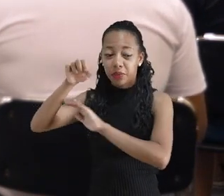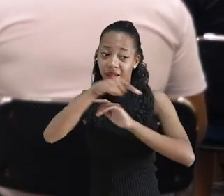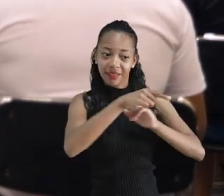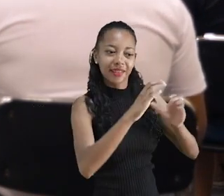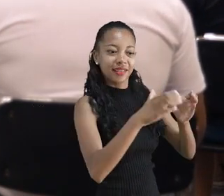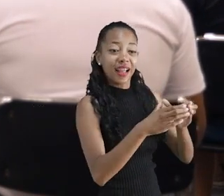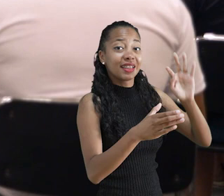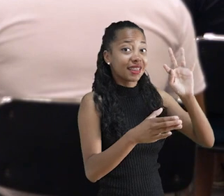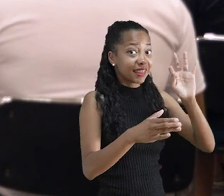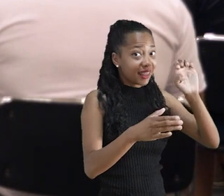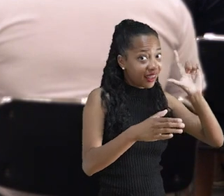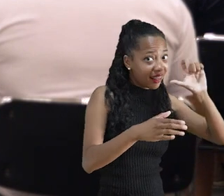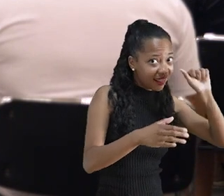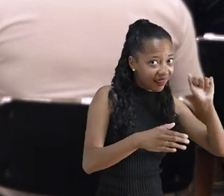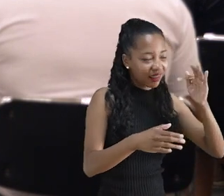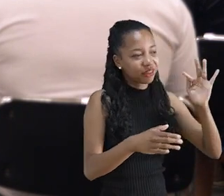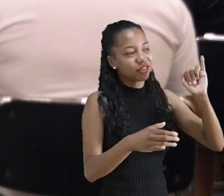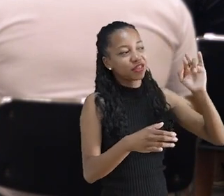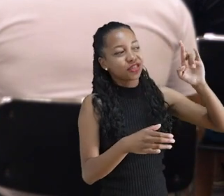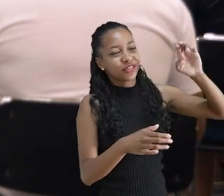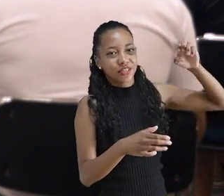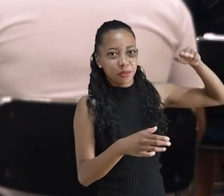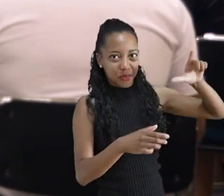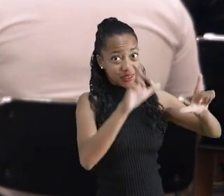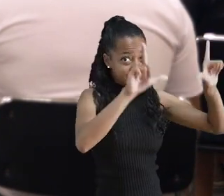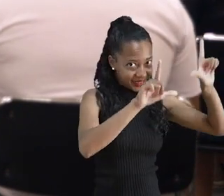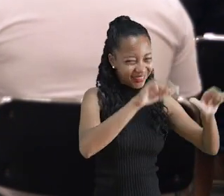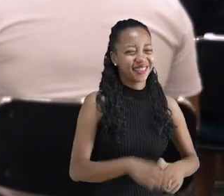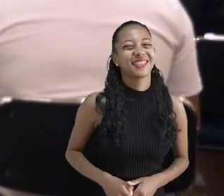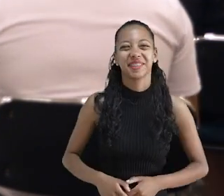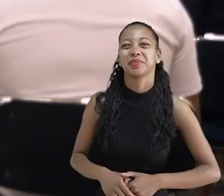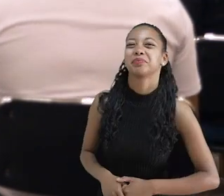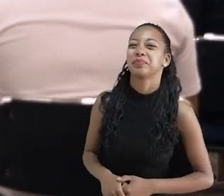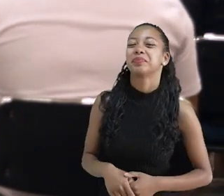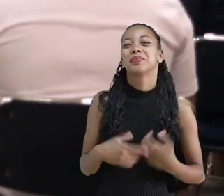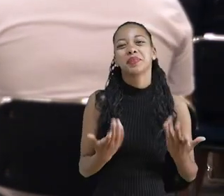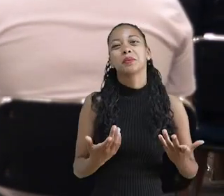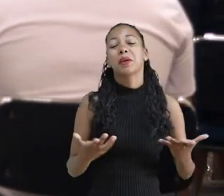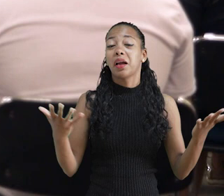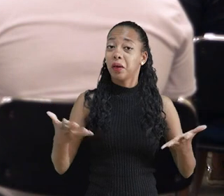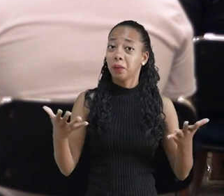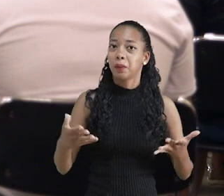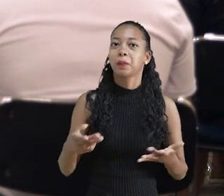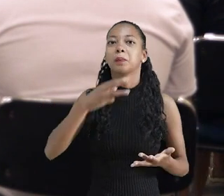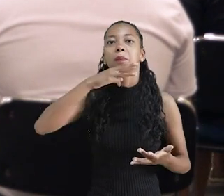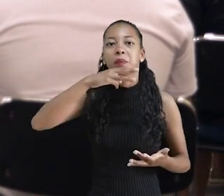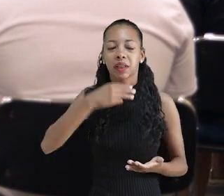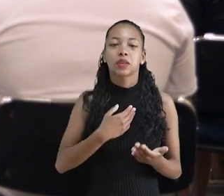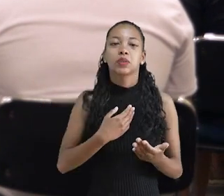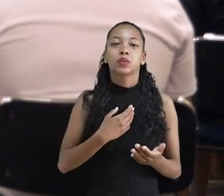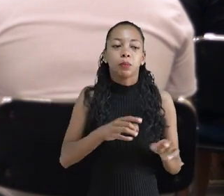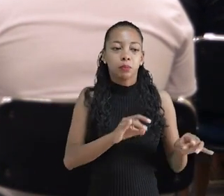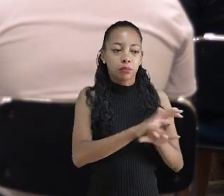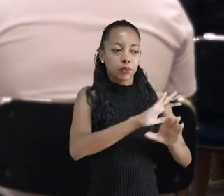desde 2014 enquanto coletivo no bairro e fazemos agora igual oiro aberto também 9 anos agora nesse mês de